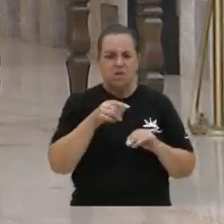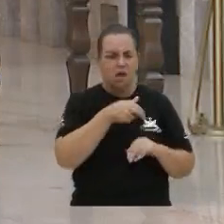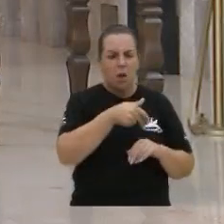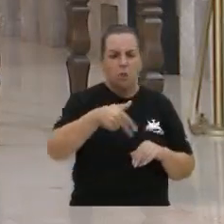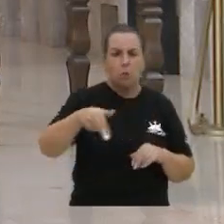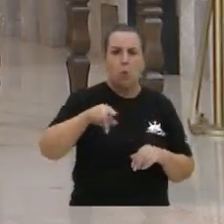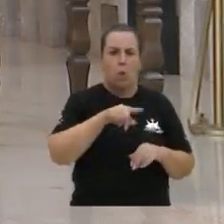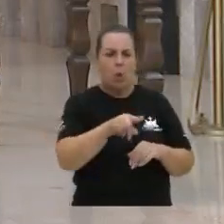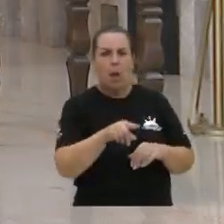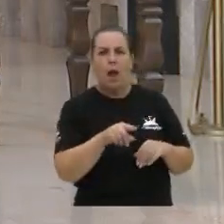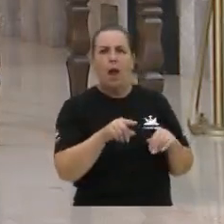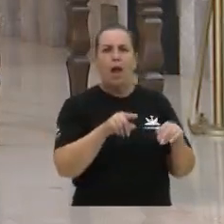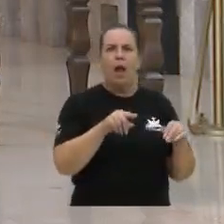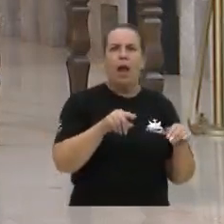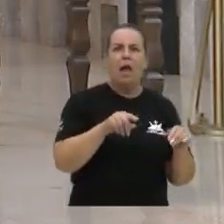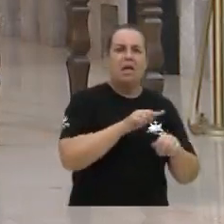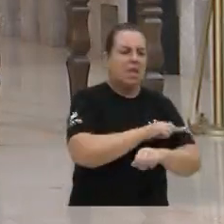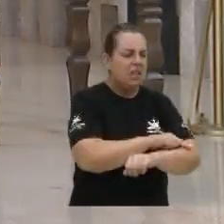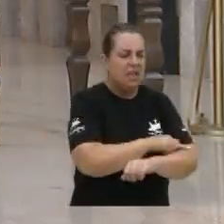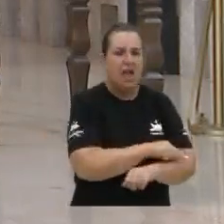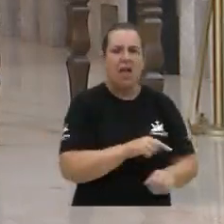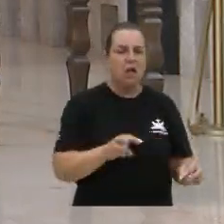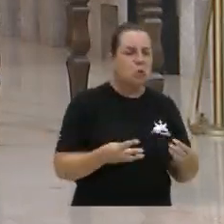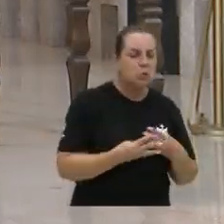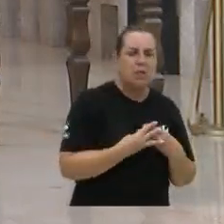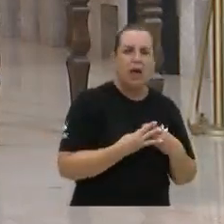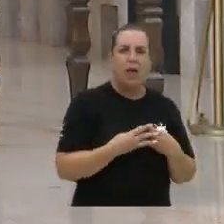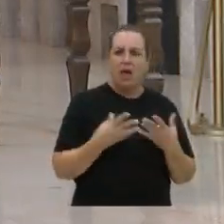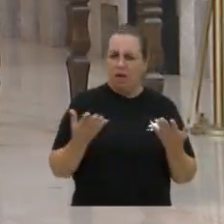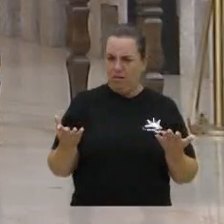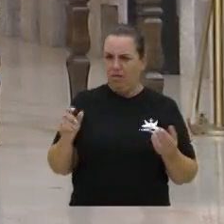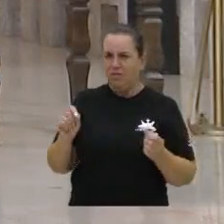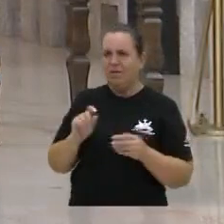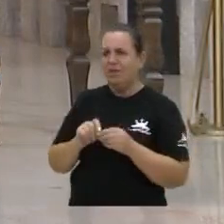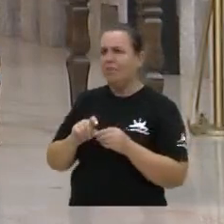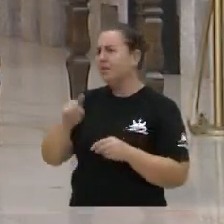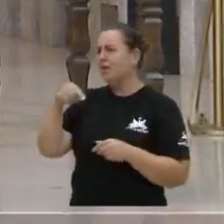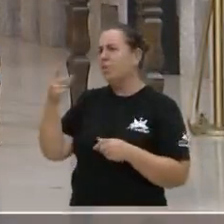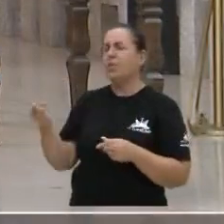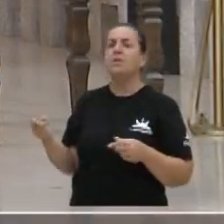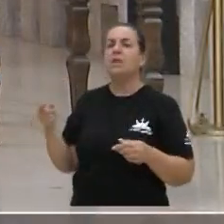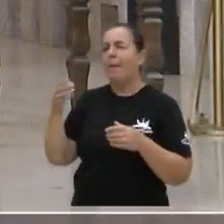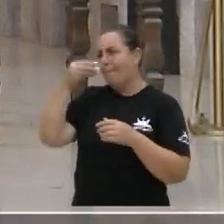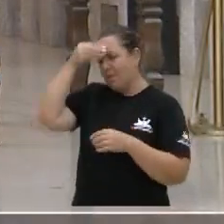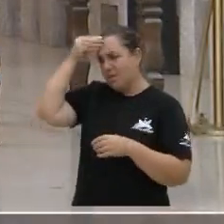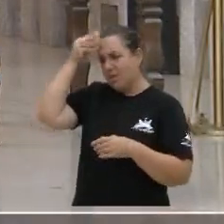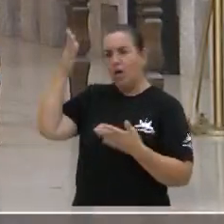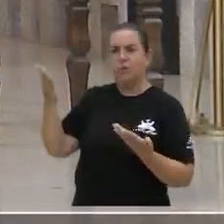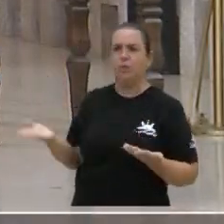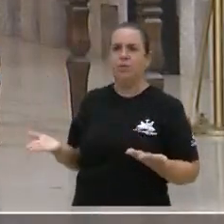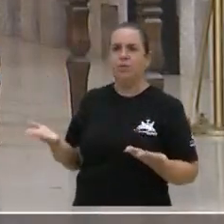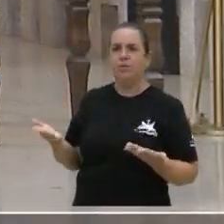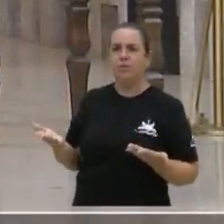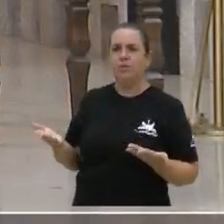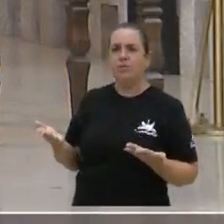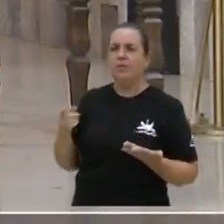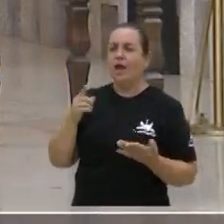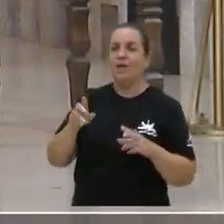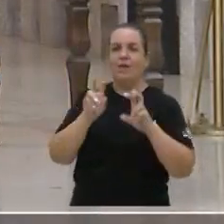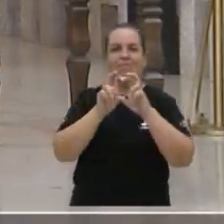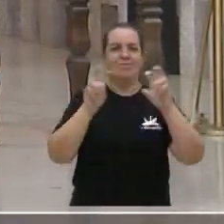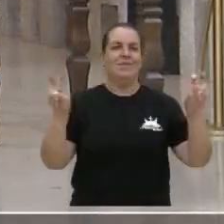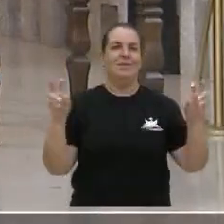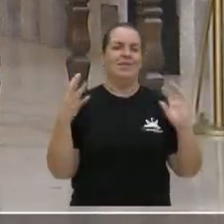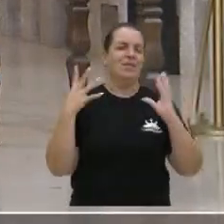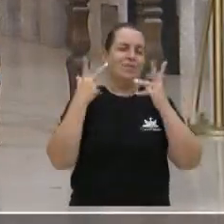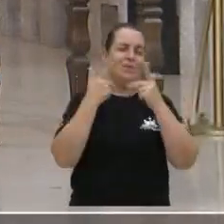pela Galileia? O que ele fez depois que foi batizado? É aqui uma das frases mais lindas